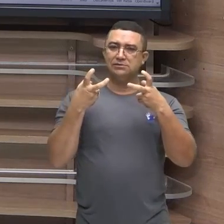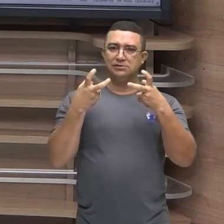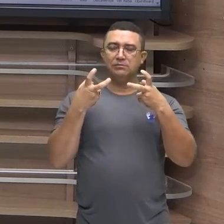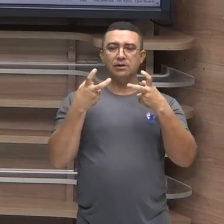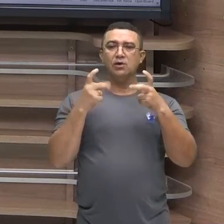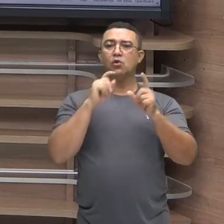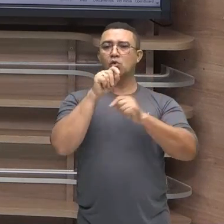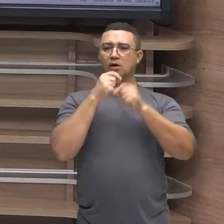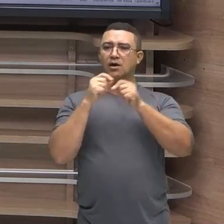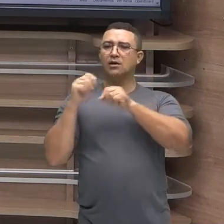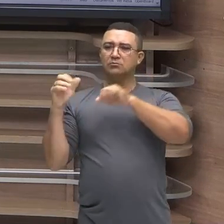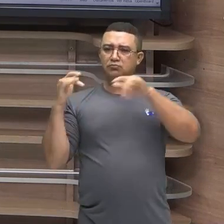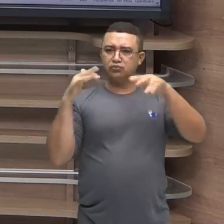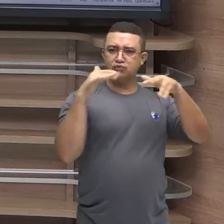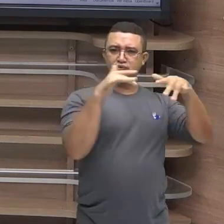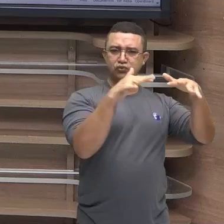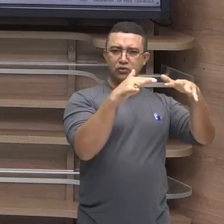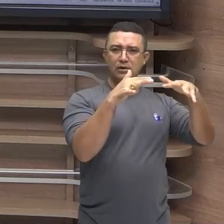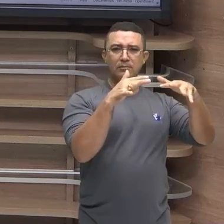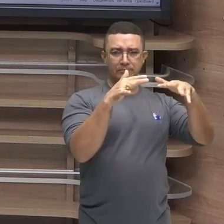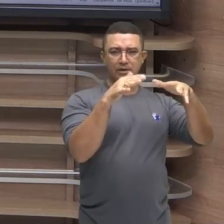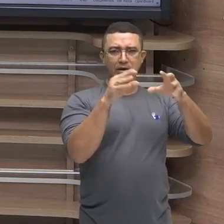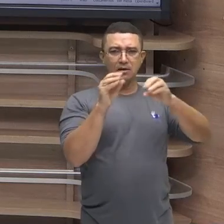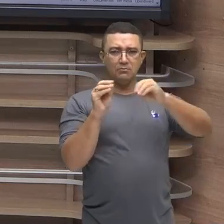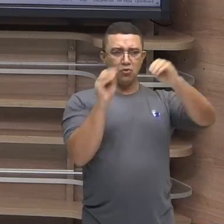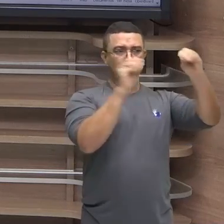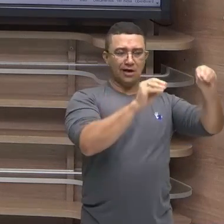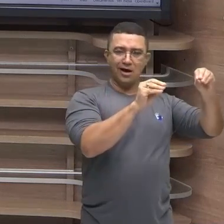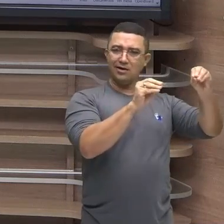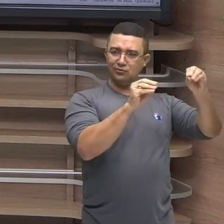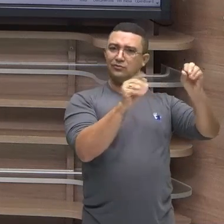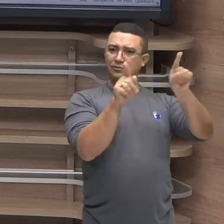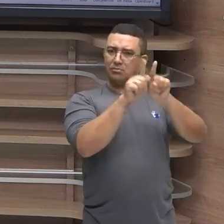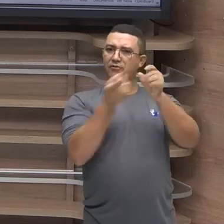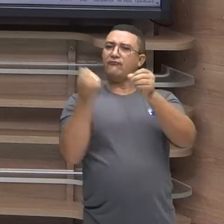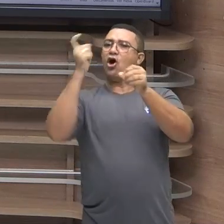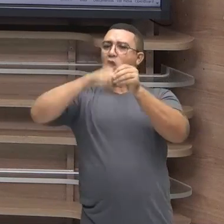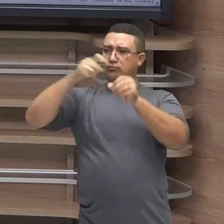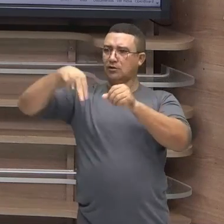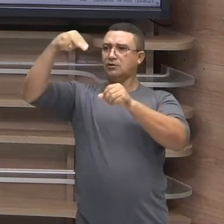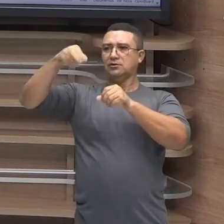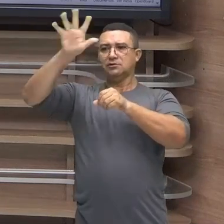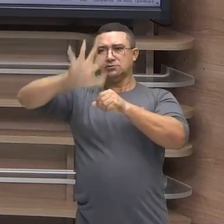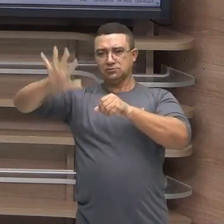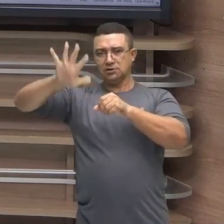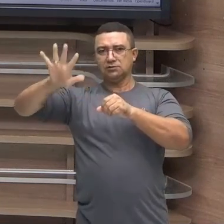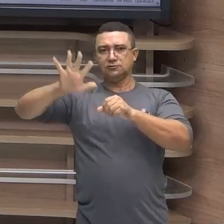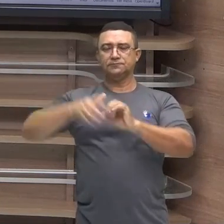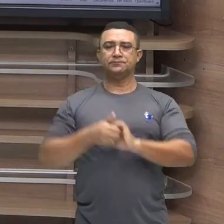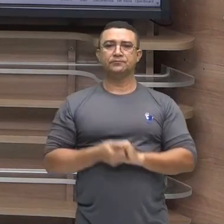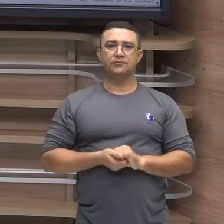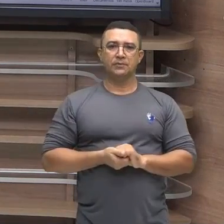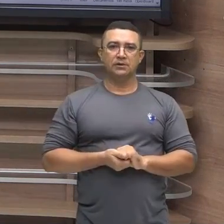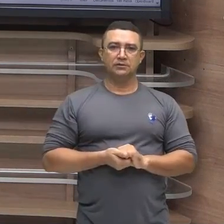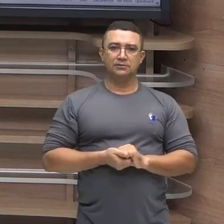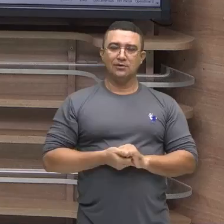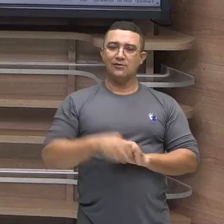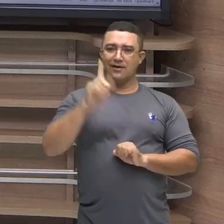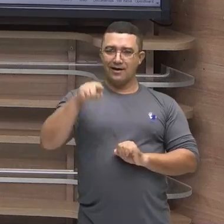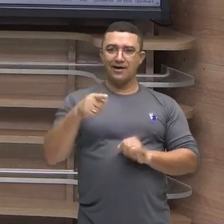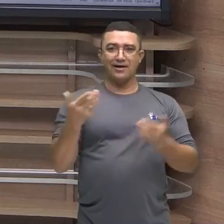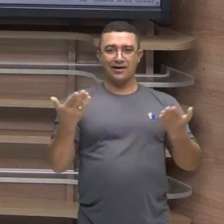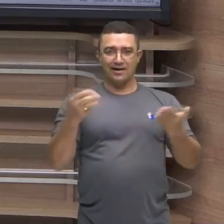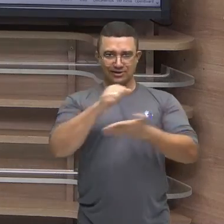fluxo migratório retornando também aí nos últimos anos para a região nordeste. Então, essa foi aí a